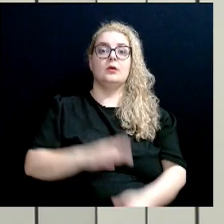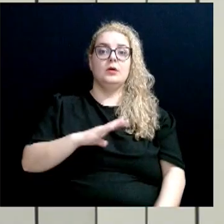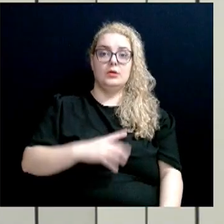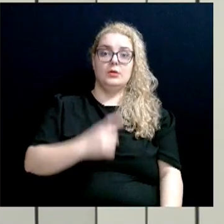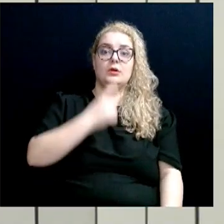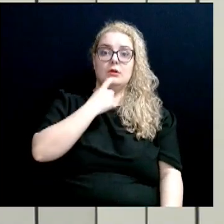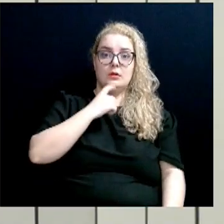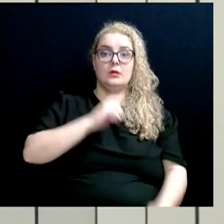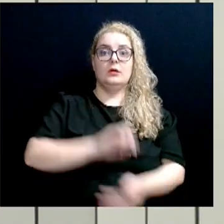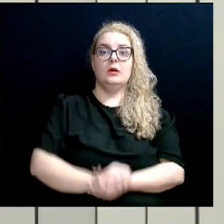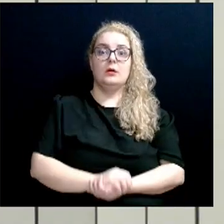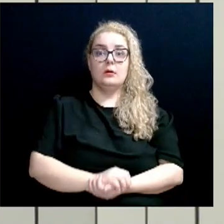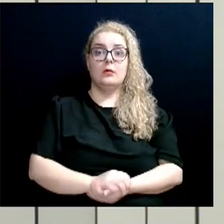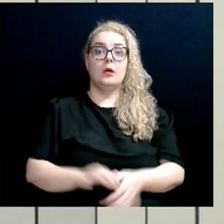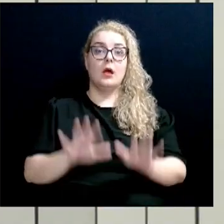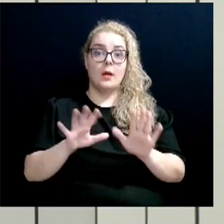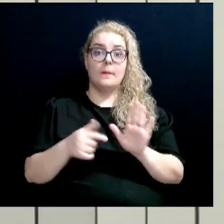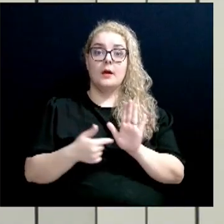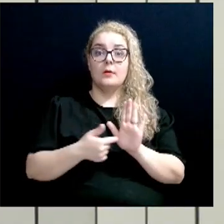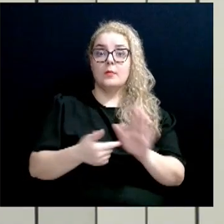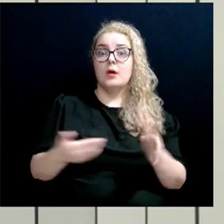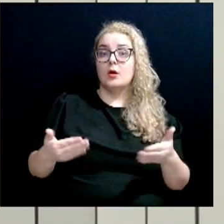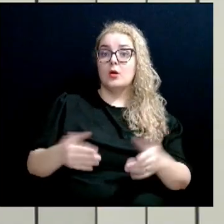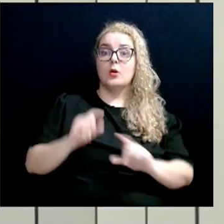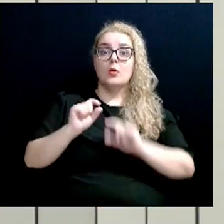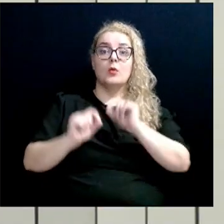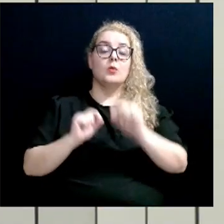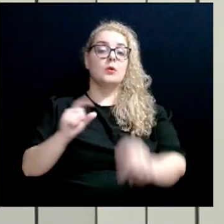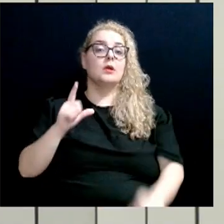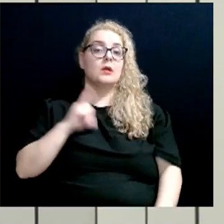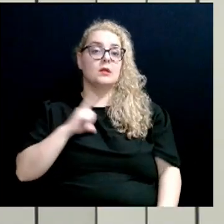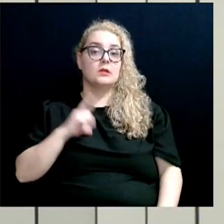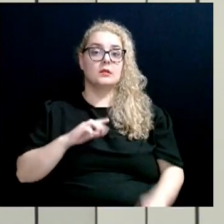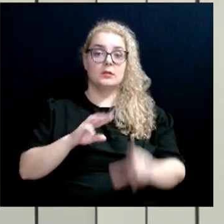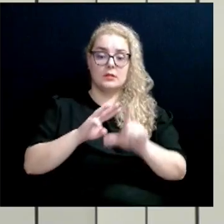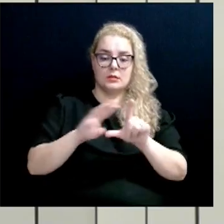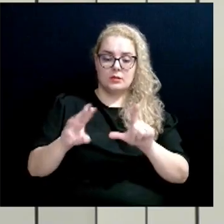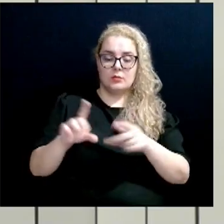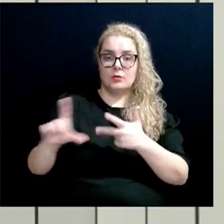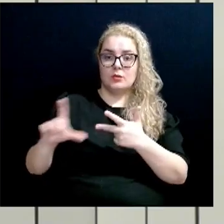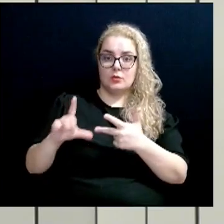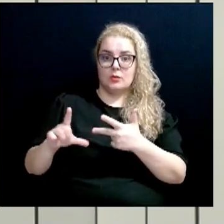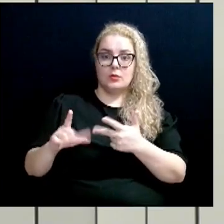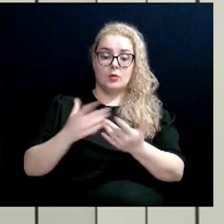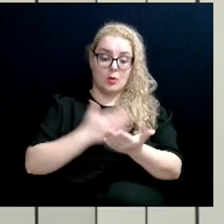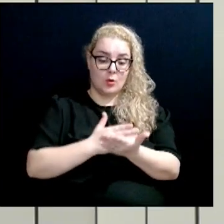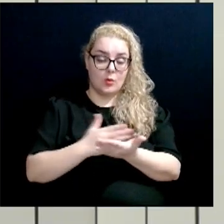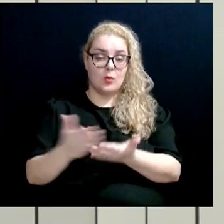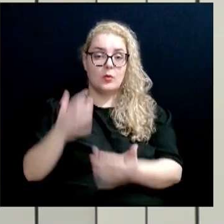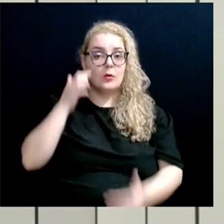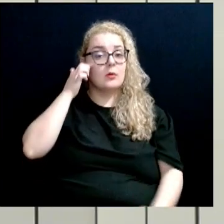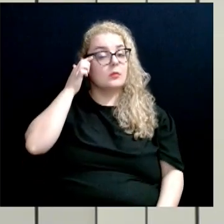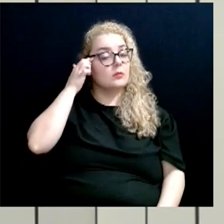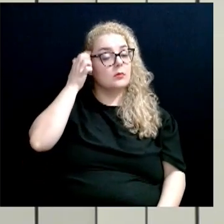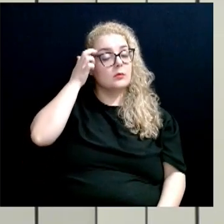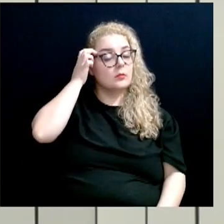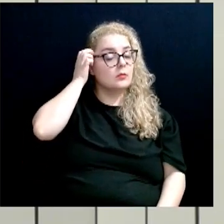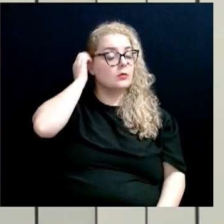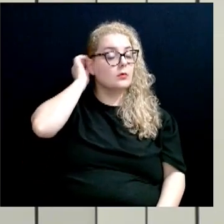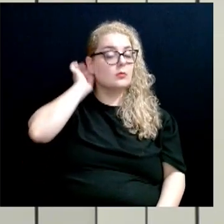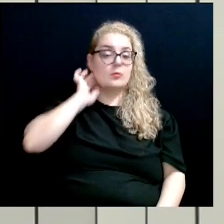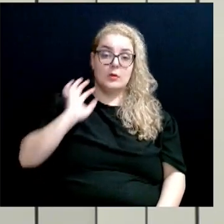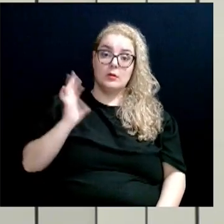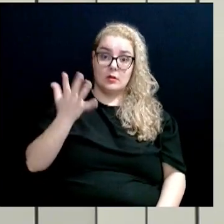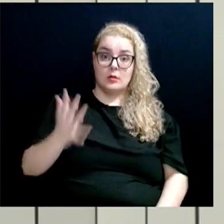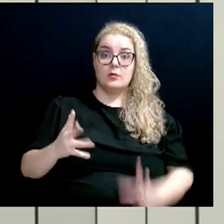vai mostrar agora o que tem no site do Legislativo, começando pelo que acontece toda segunda-feira a partir das 6 horas